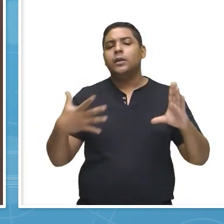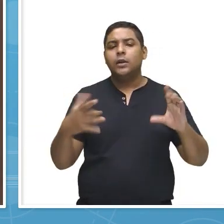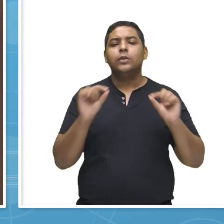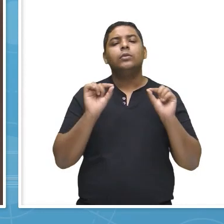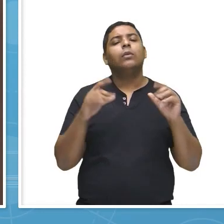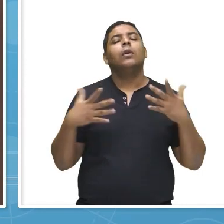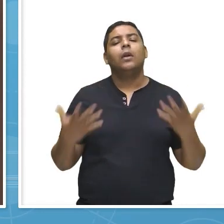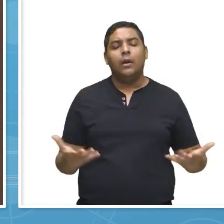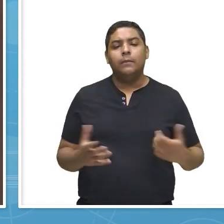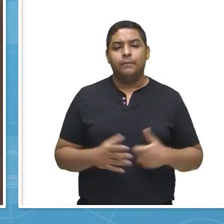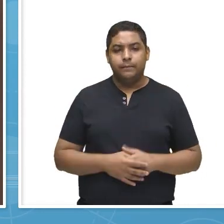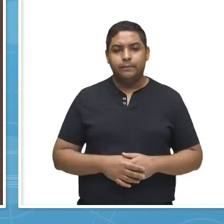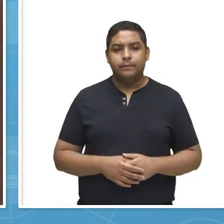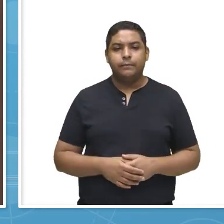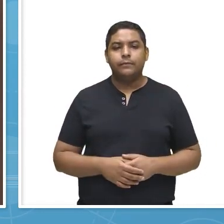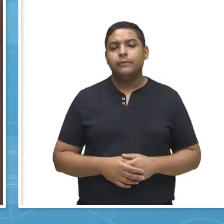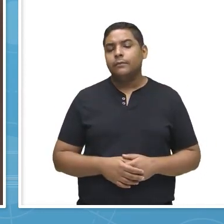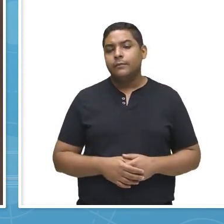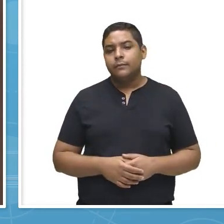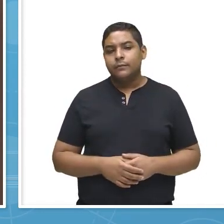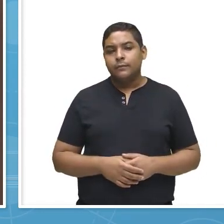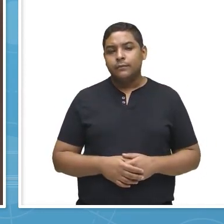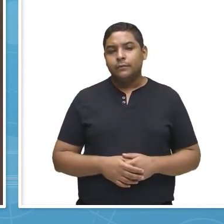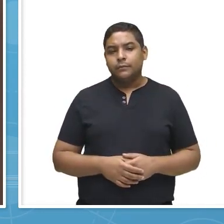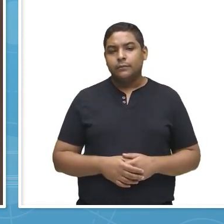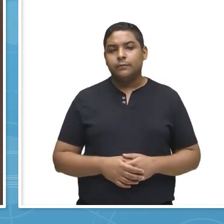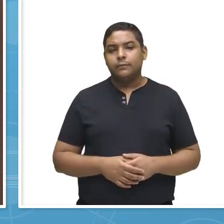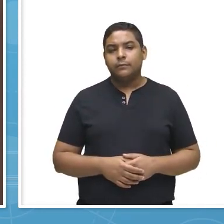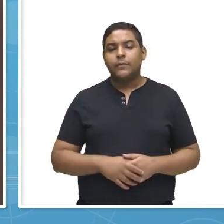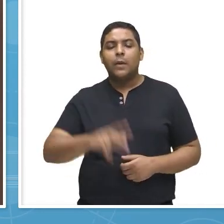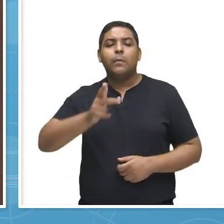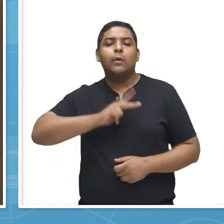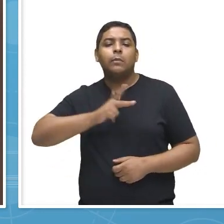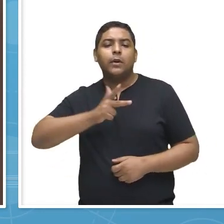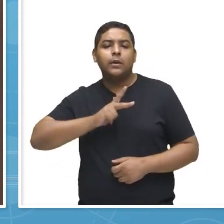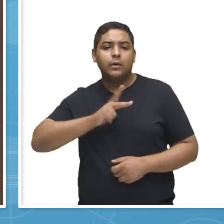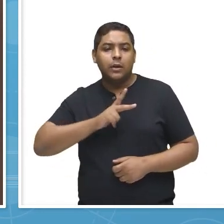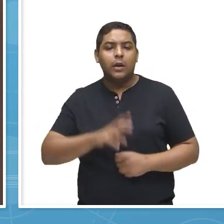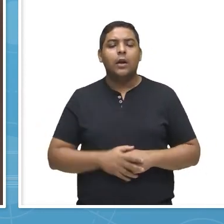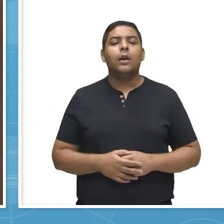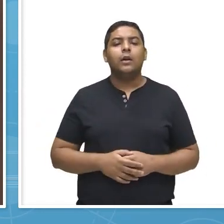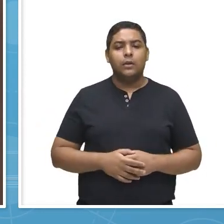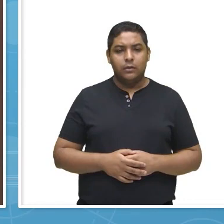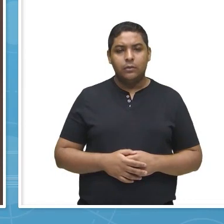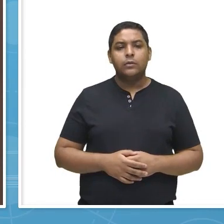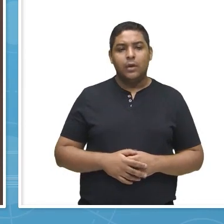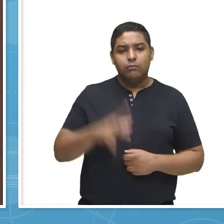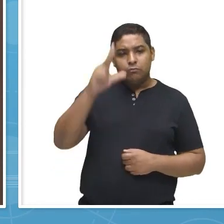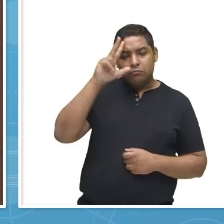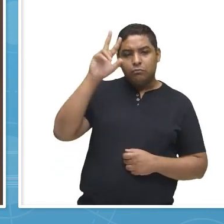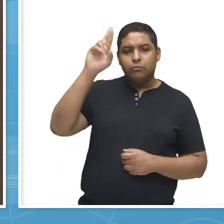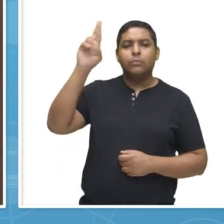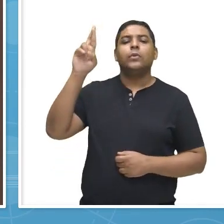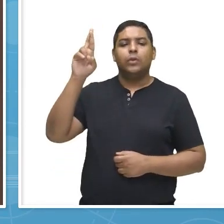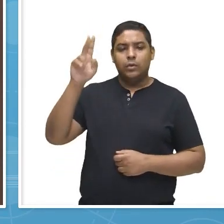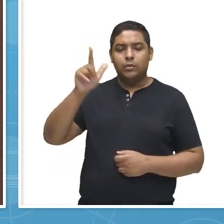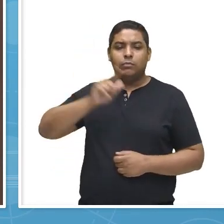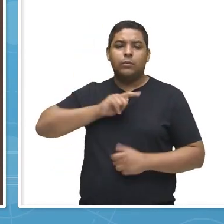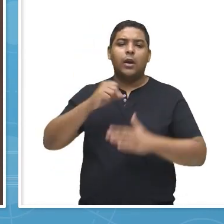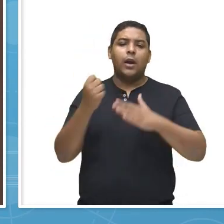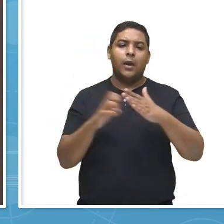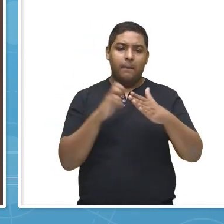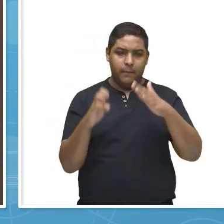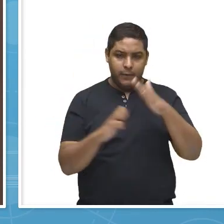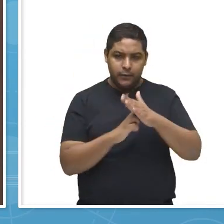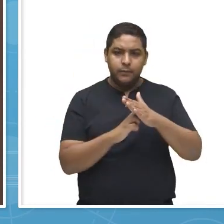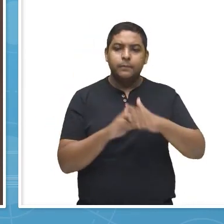por meio de um proprietário, de donos, de acionistas dessas empresas, tá?